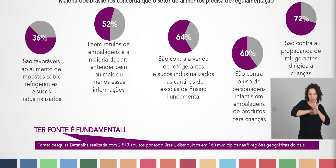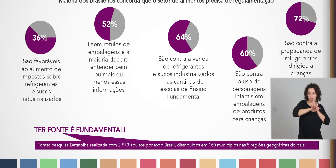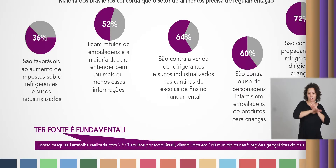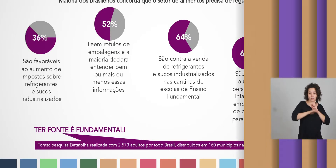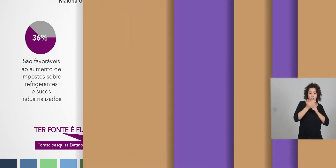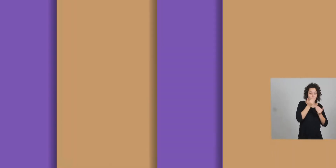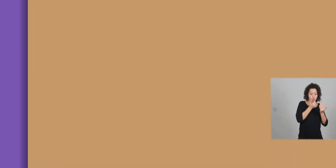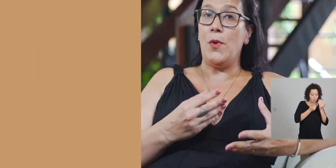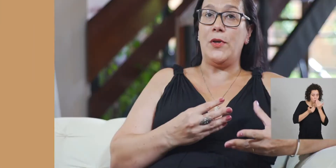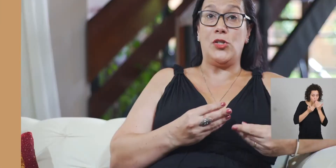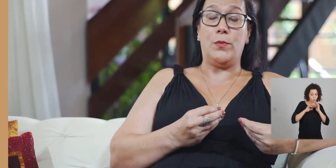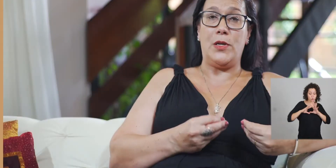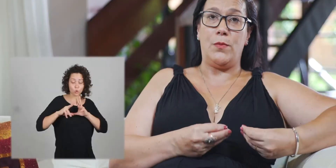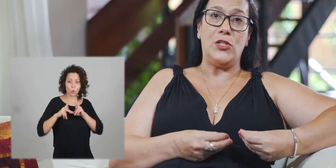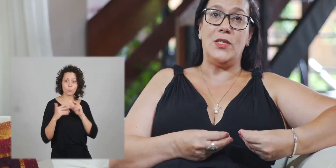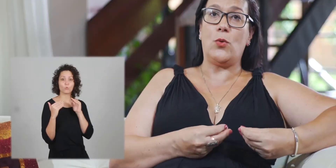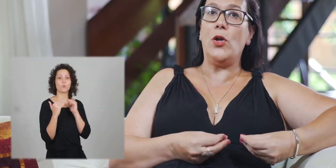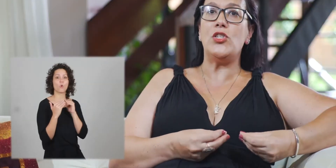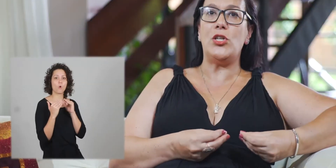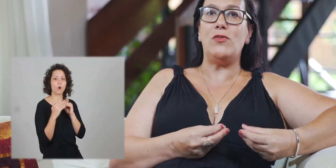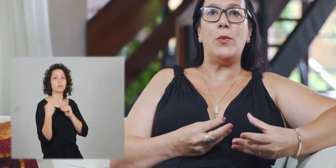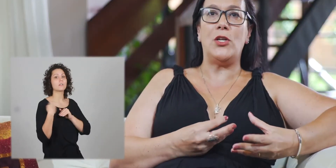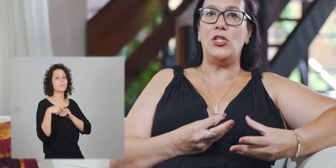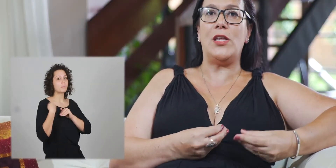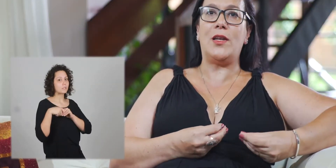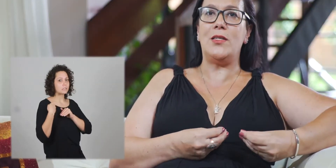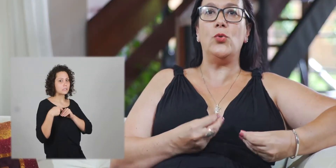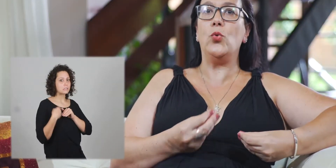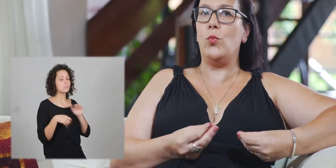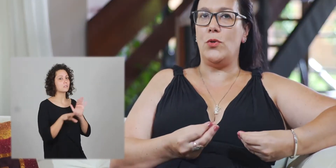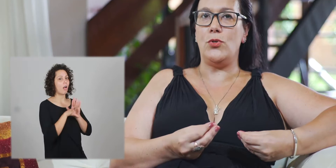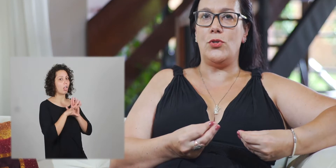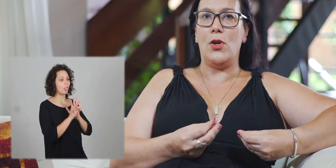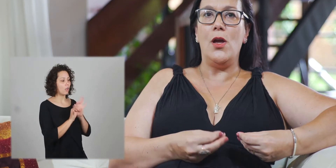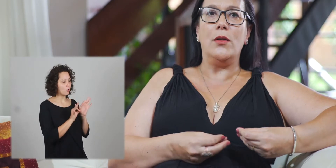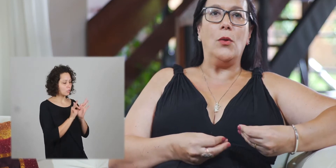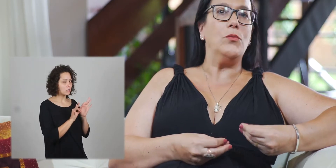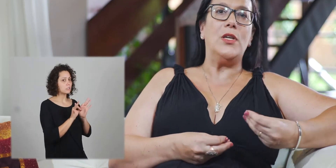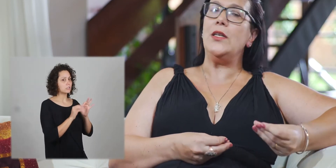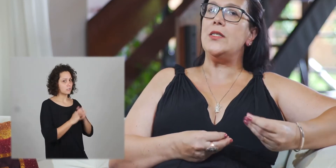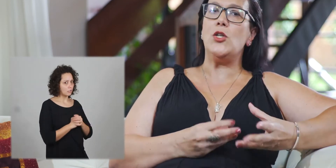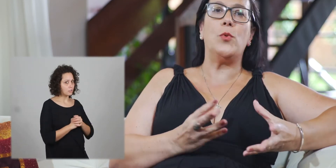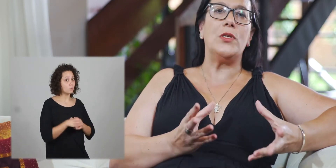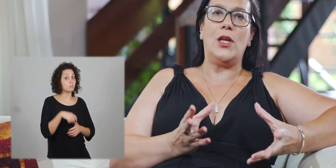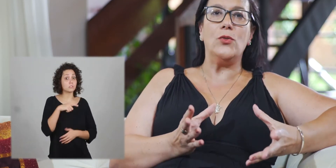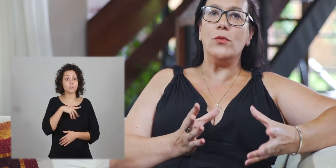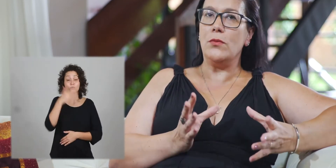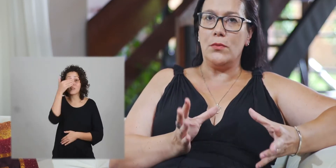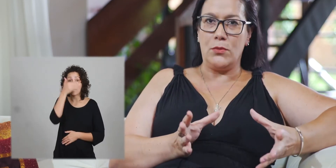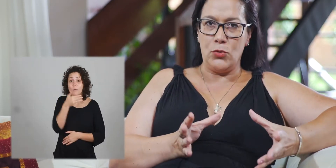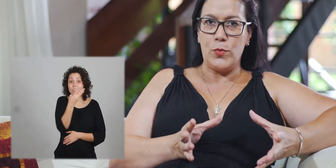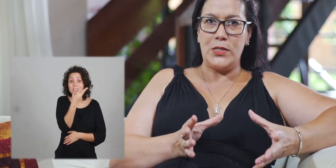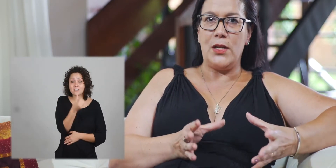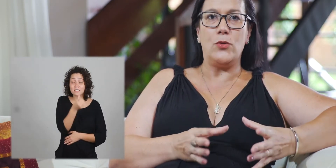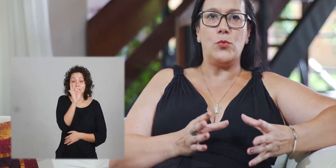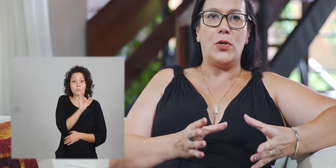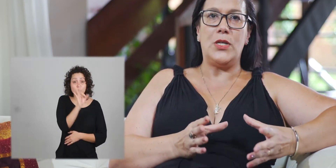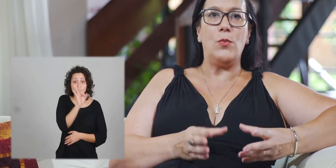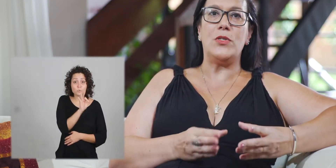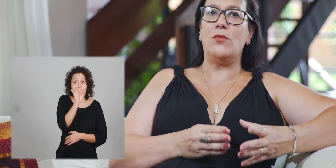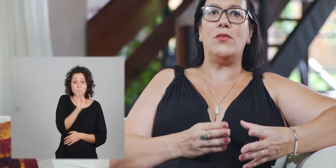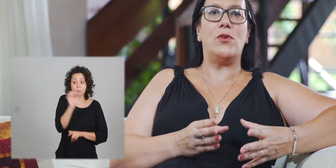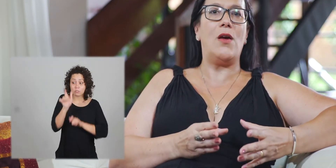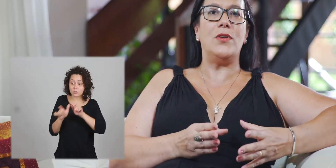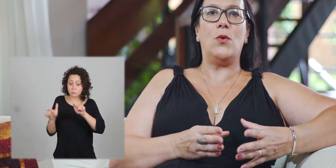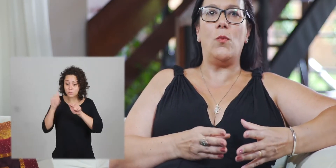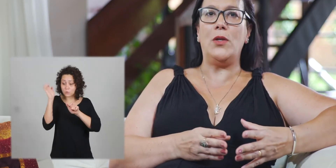de regulamentação. É uma pesquisa quantitativa porque a gente está trazendo números. Então, 36% dos brasileiros, por